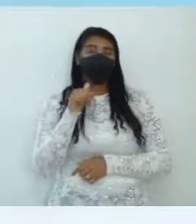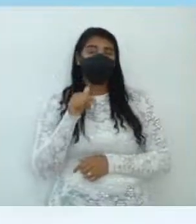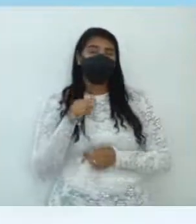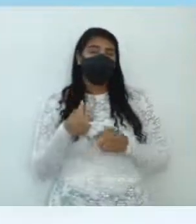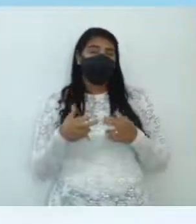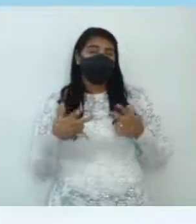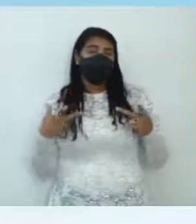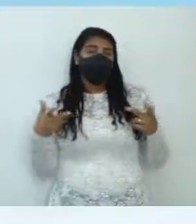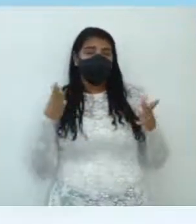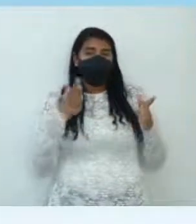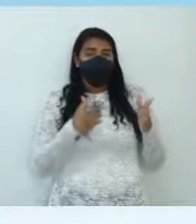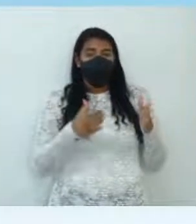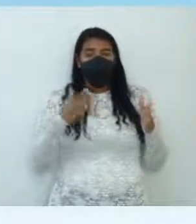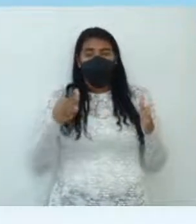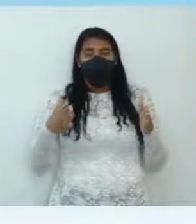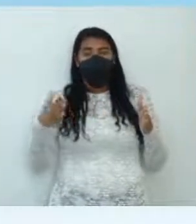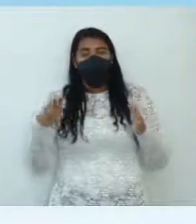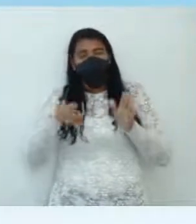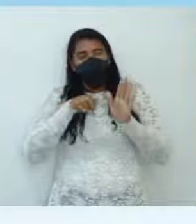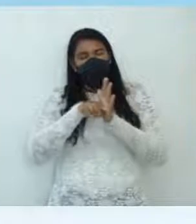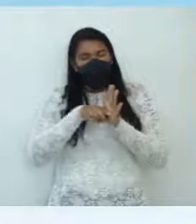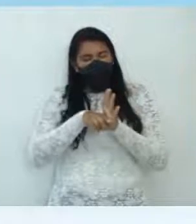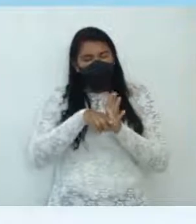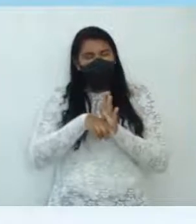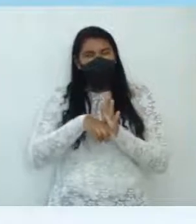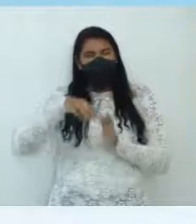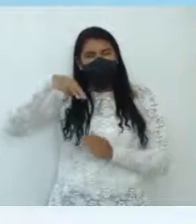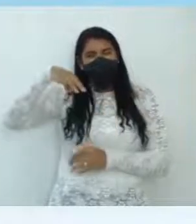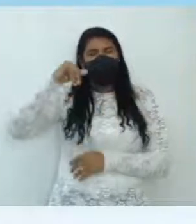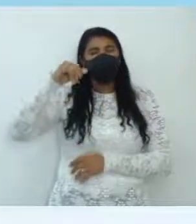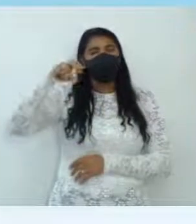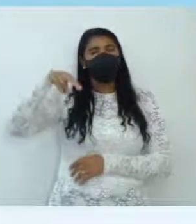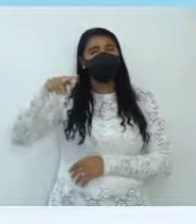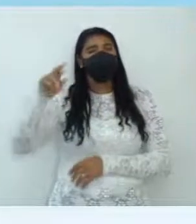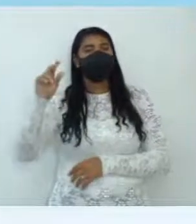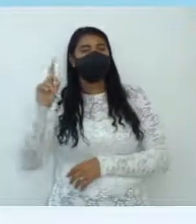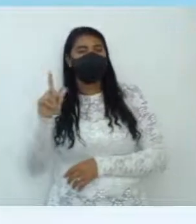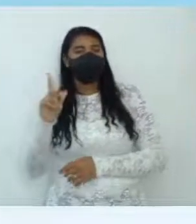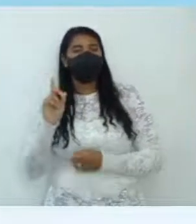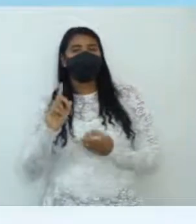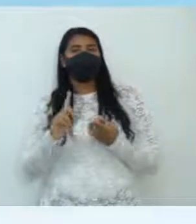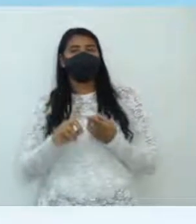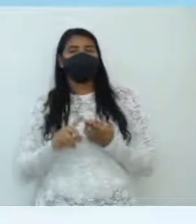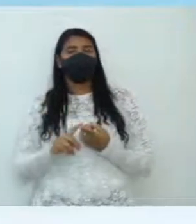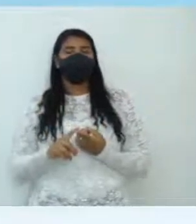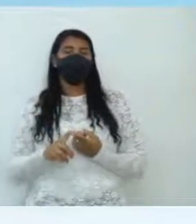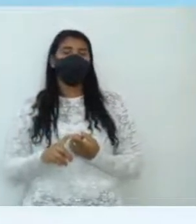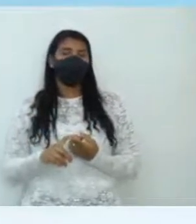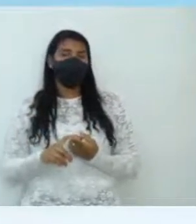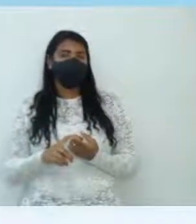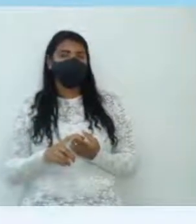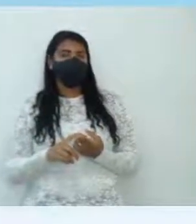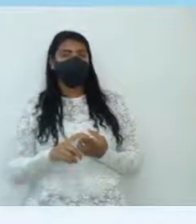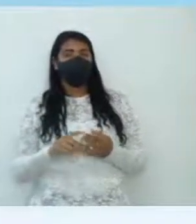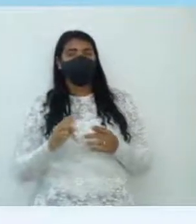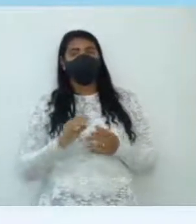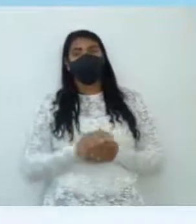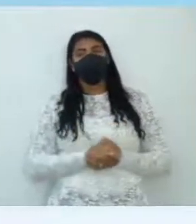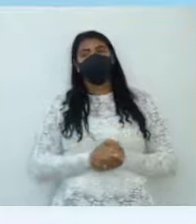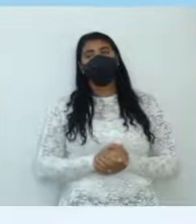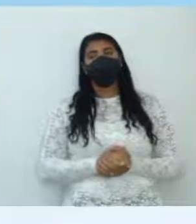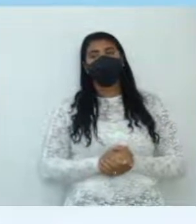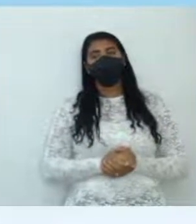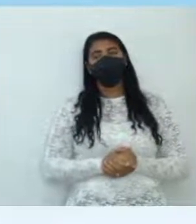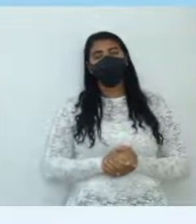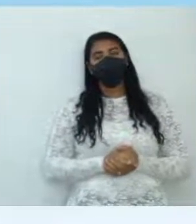variadas fases, como a pesquisa mineral e na lavra também e do seu transporte. Os